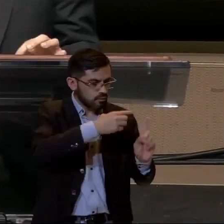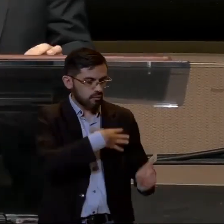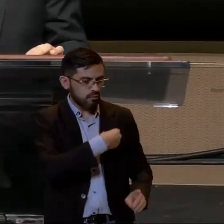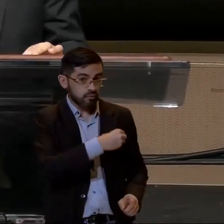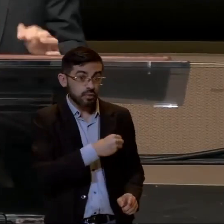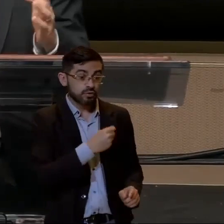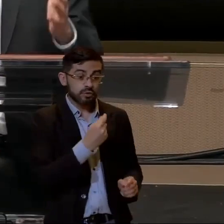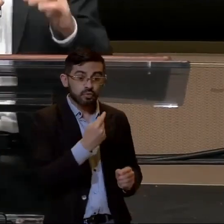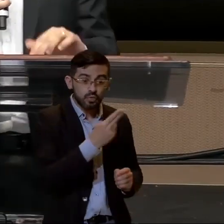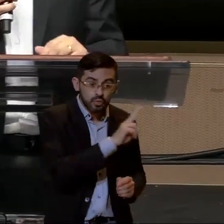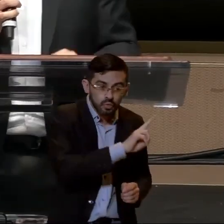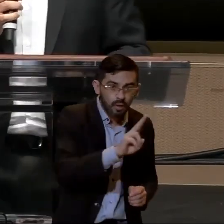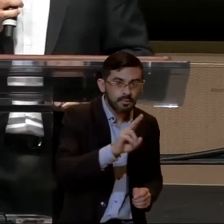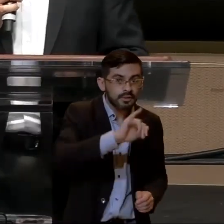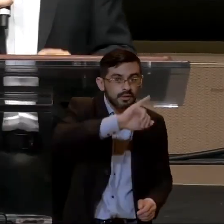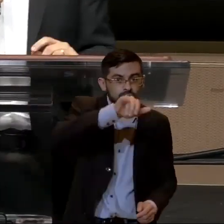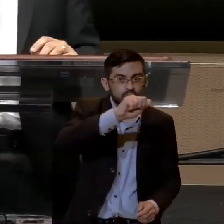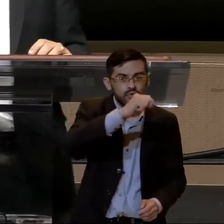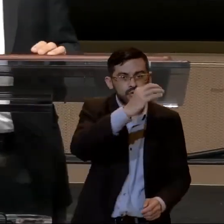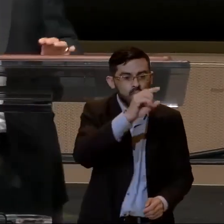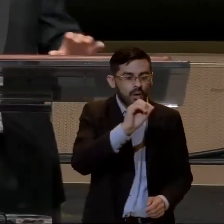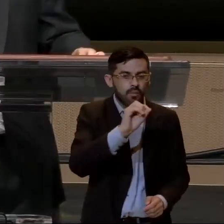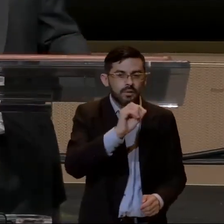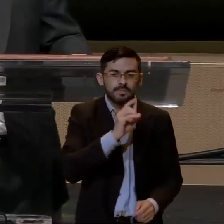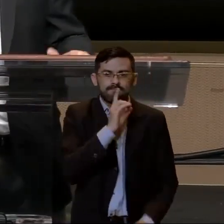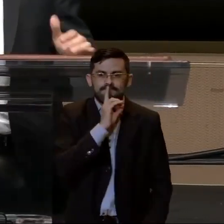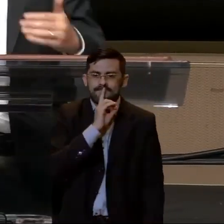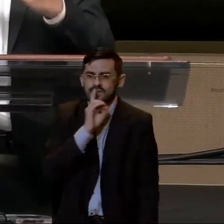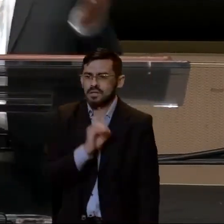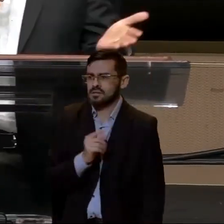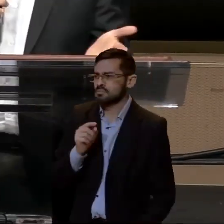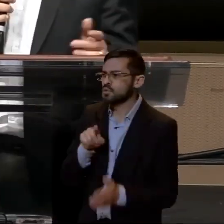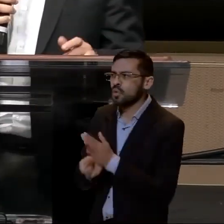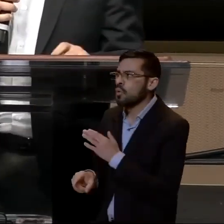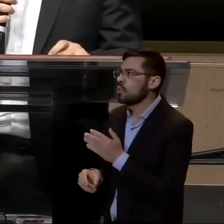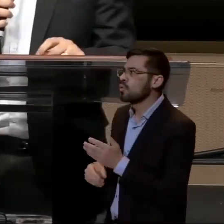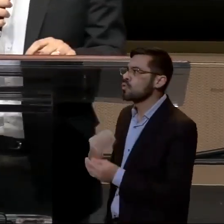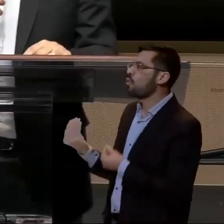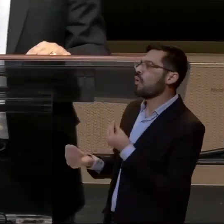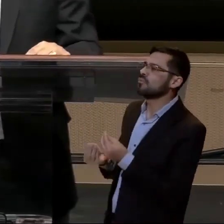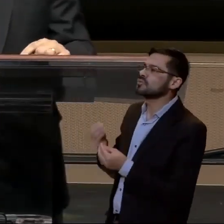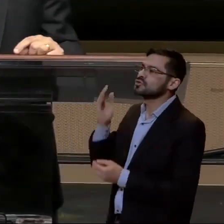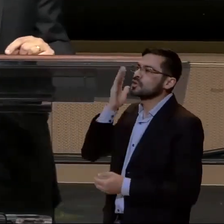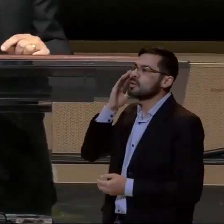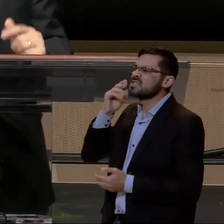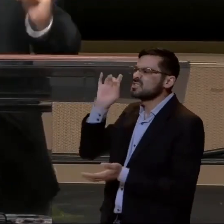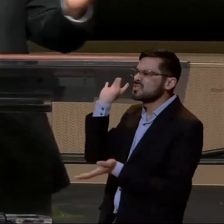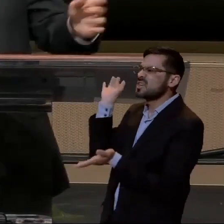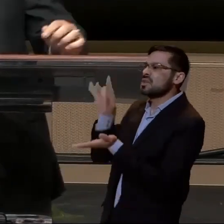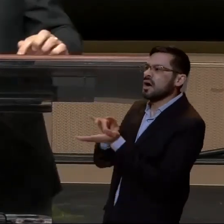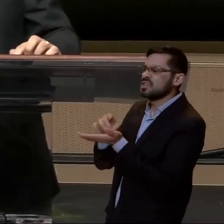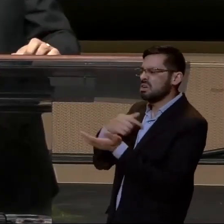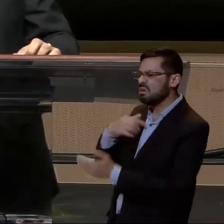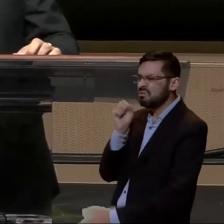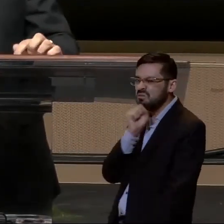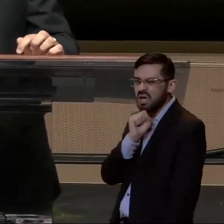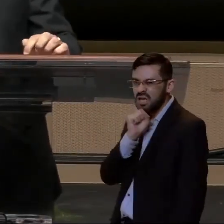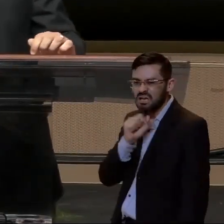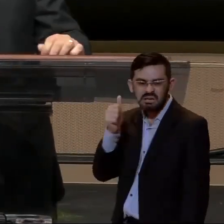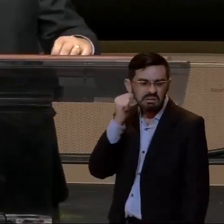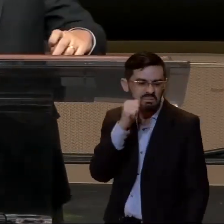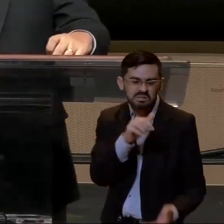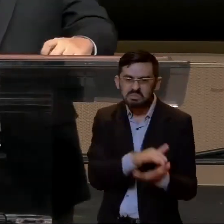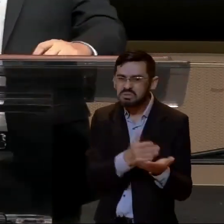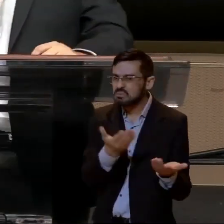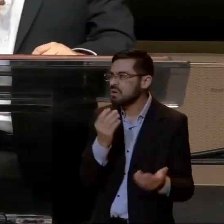você porá nele o nome de João. E então Zacarias perguntou ao anjo: como é que eu vou saber que isso é verdade? Eu estou muito velha, minha